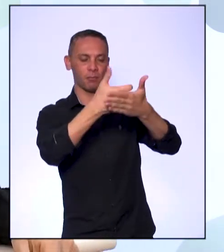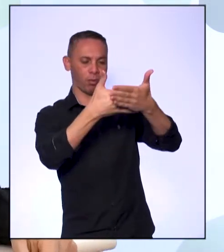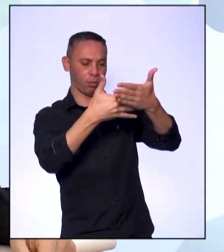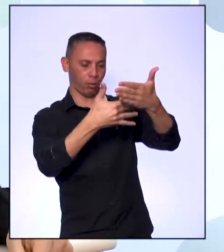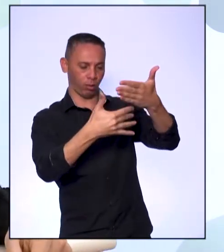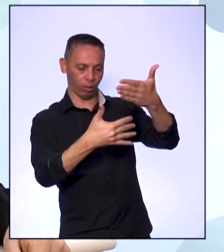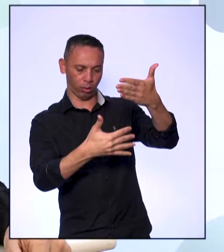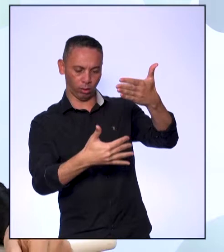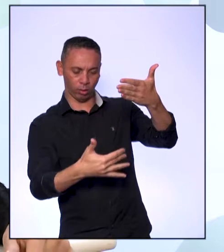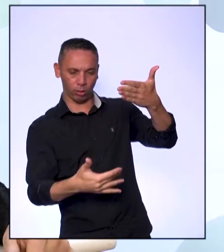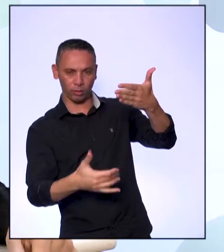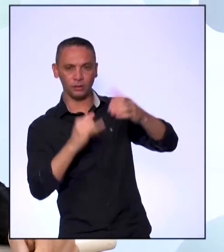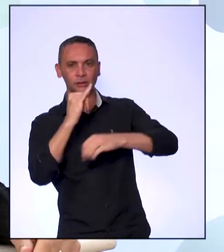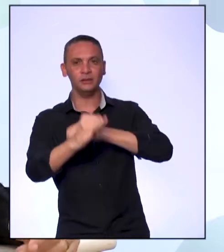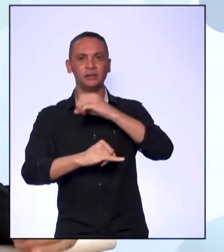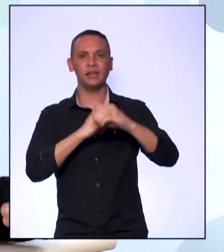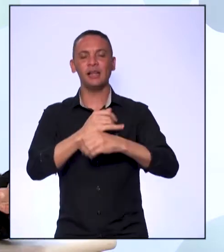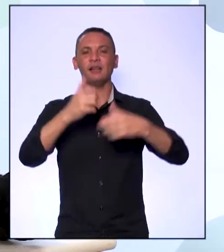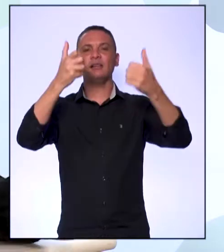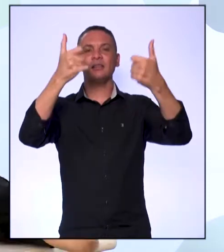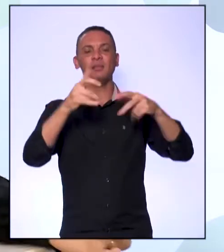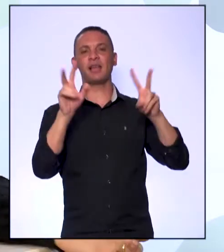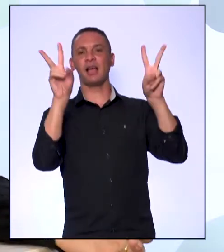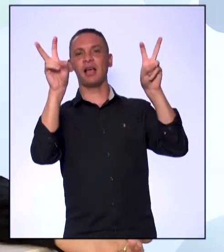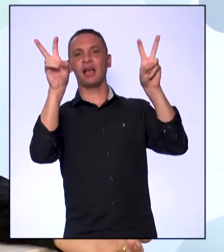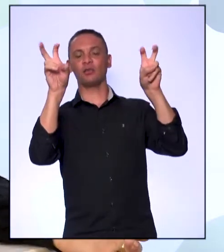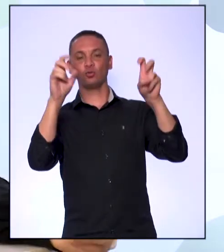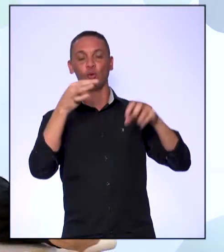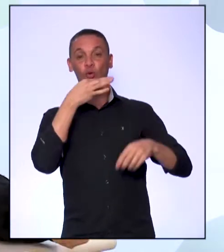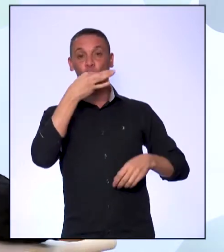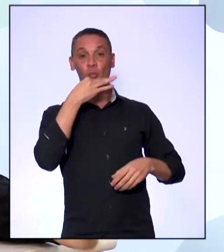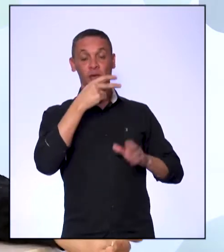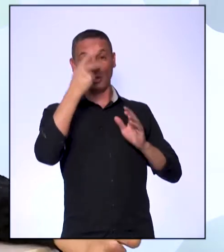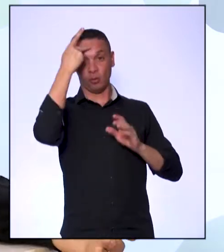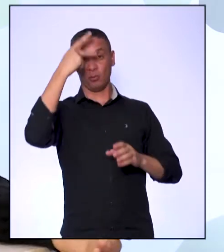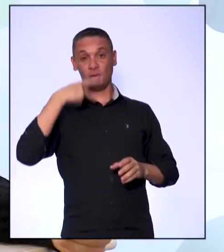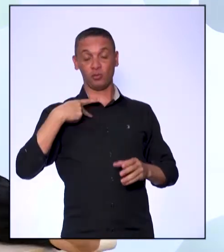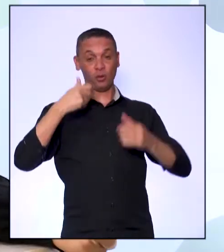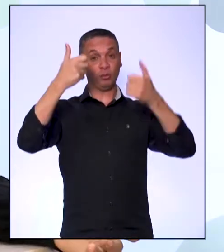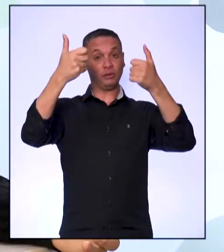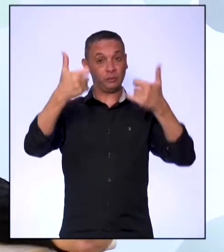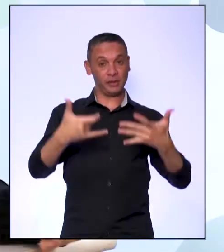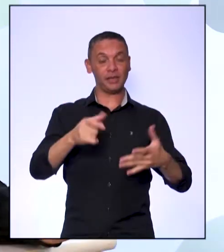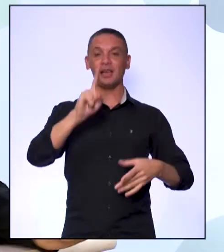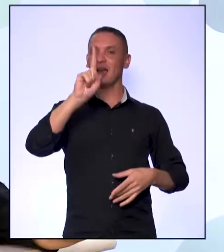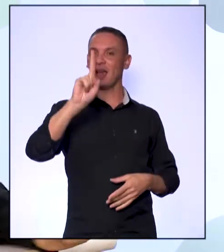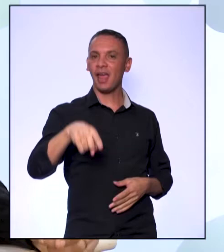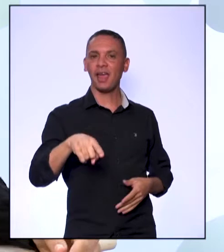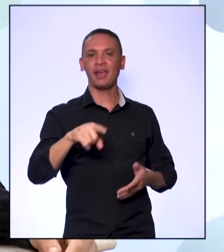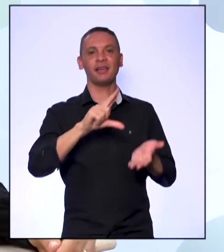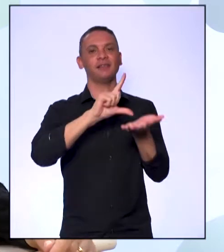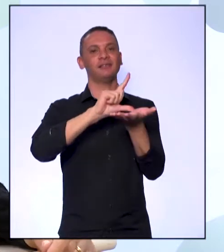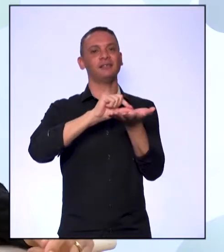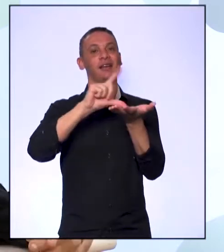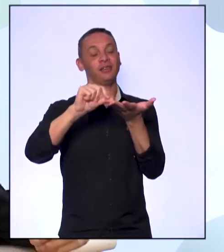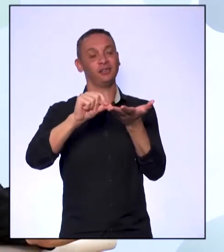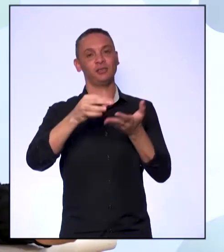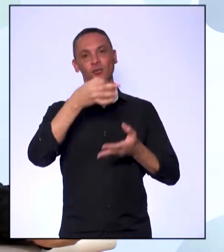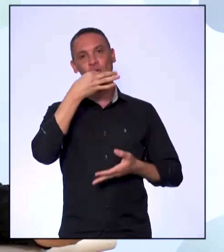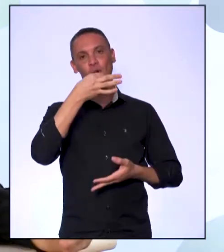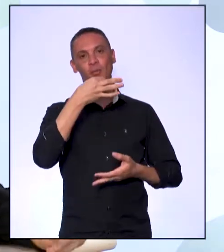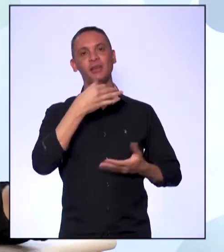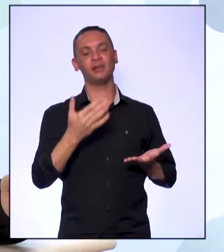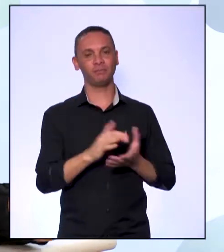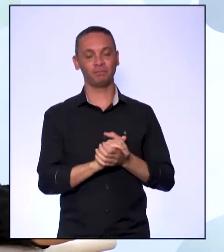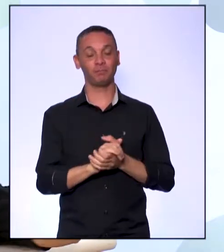internet, falando sobre determinado assunto, colocando seu posicionamento crítico sobre aquele assunto, você está emitindo uma opinião. E